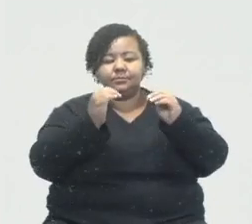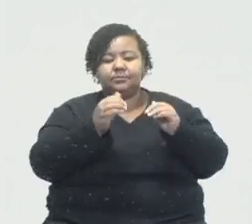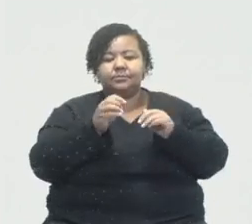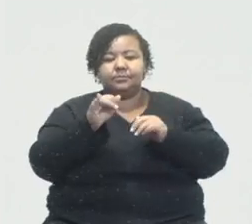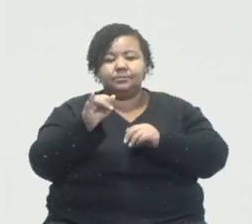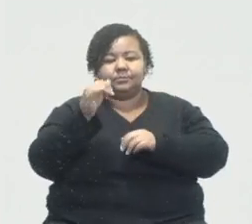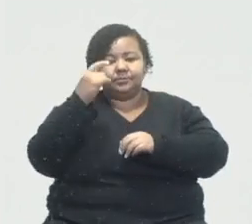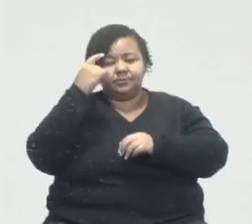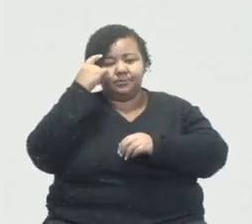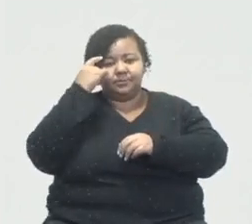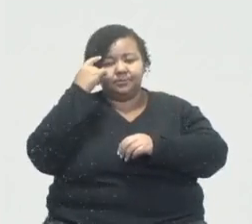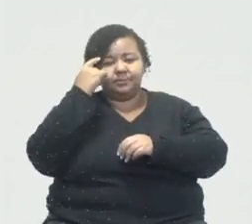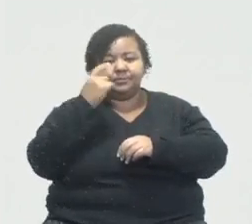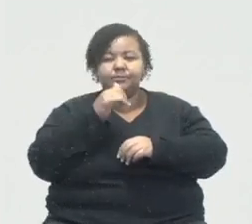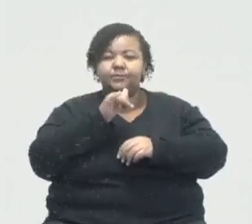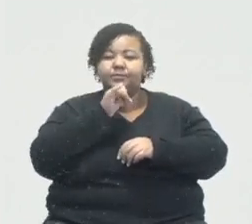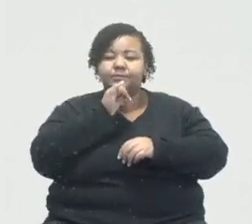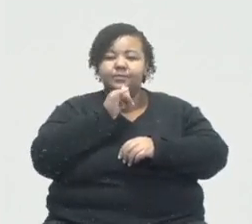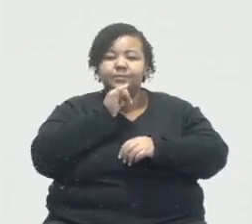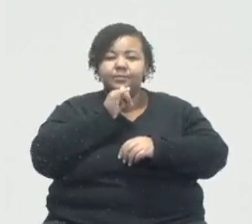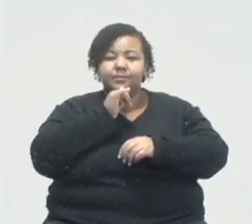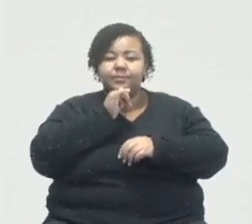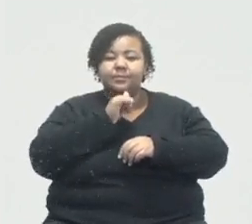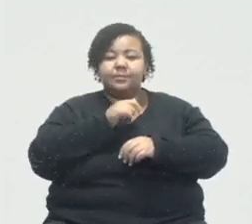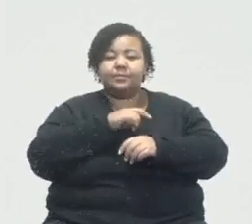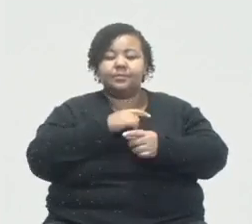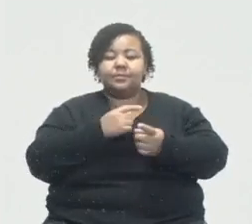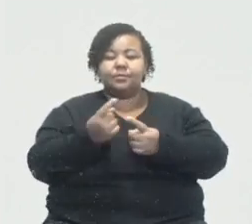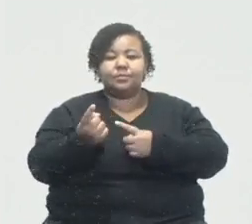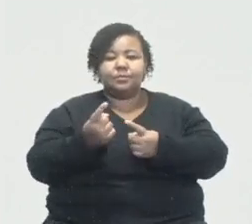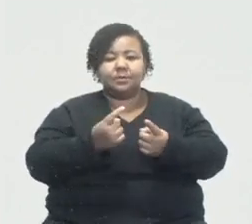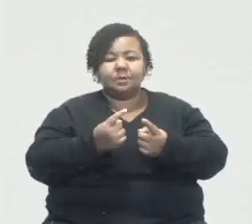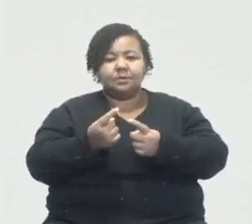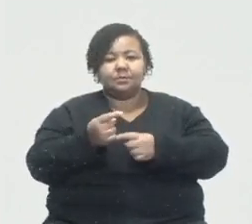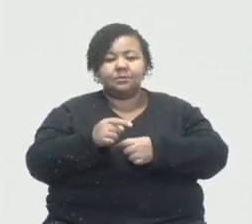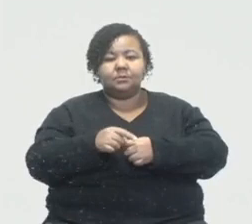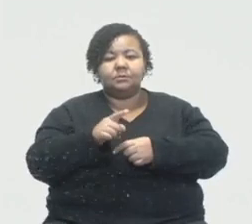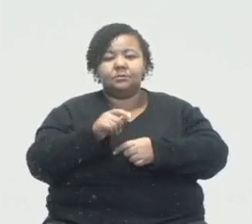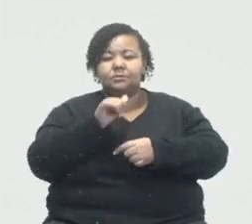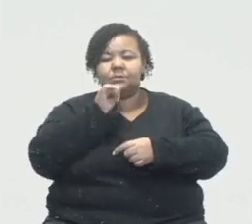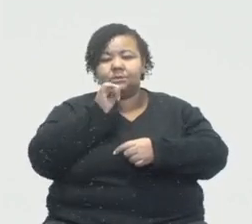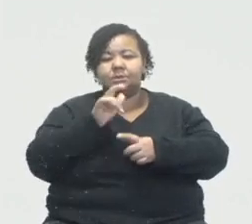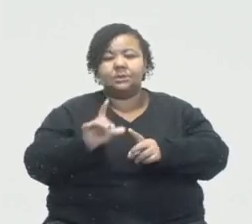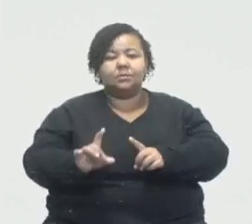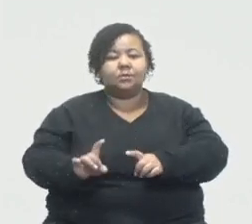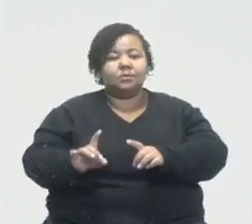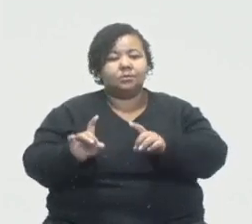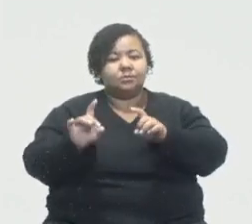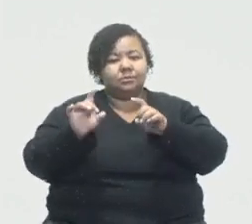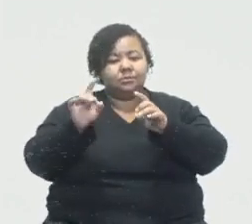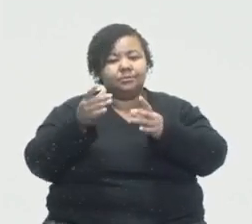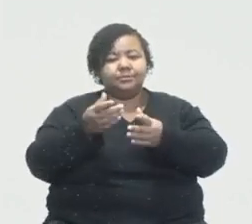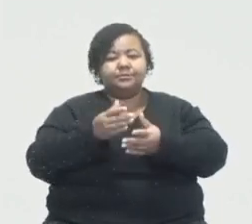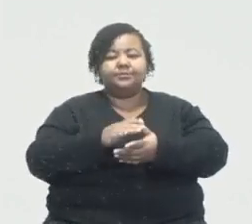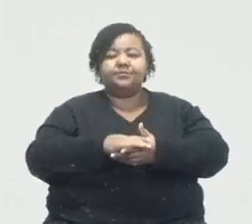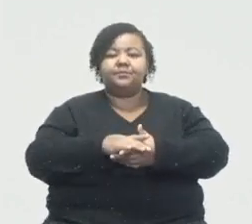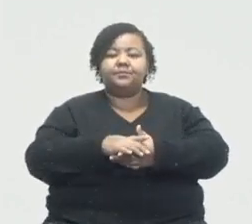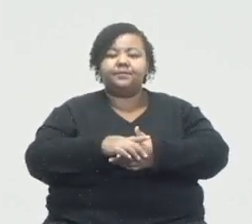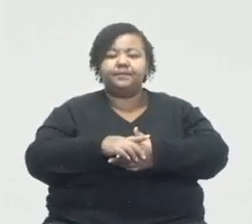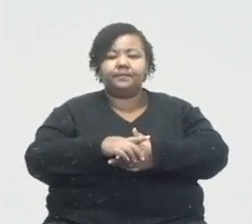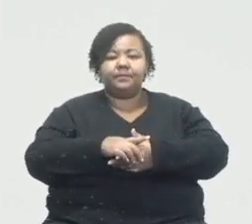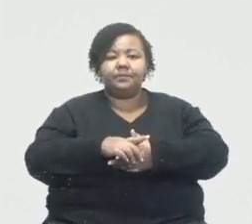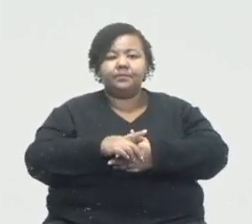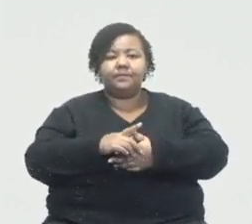pensar num exemplo com relação a um exemplo específico, um exemplo pontual. Temos